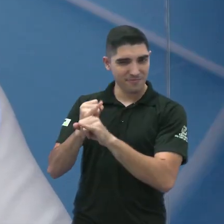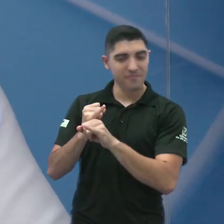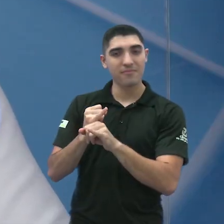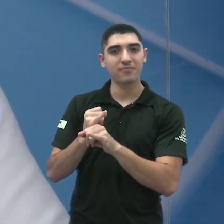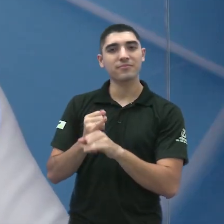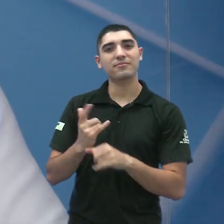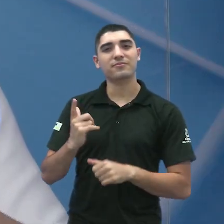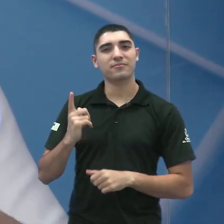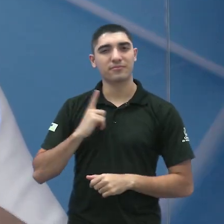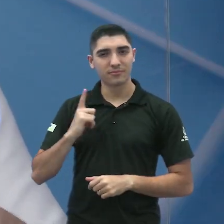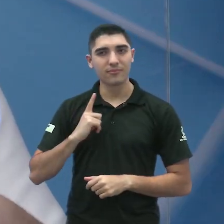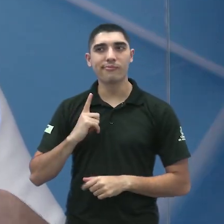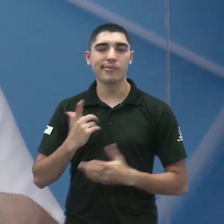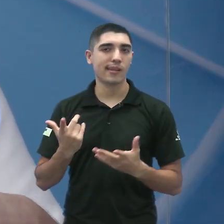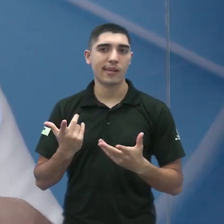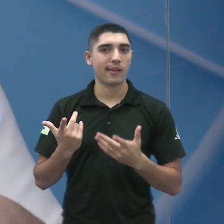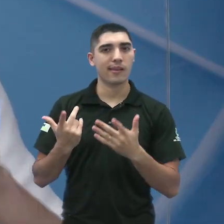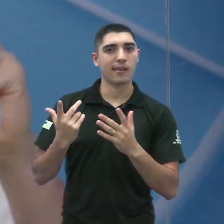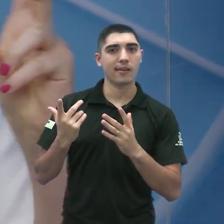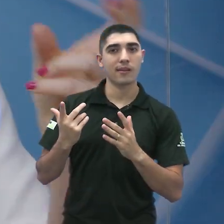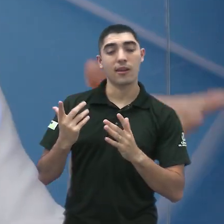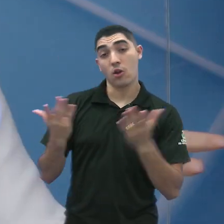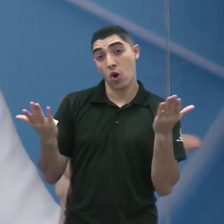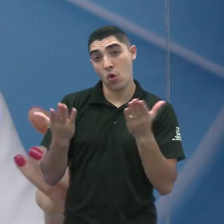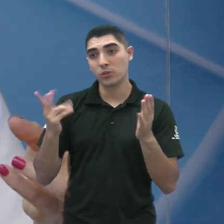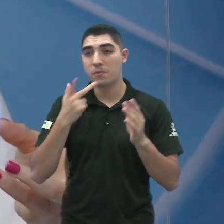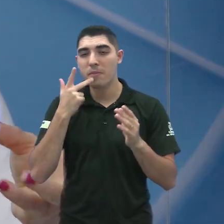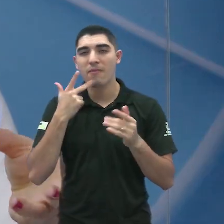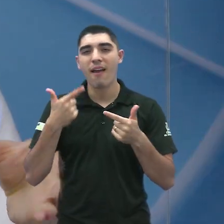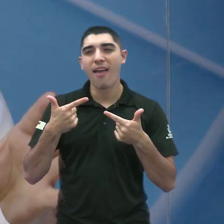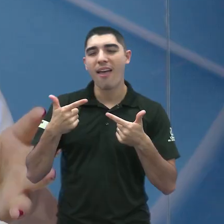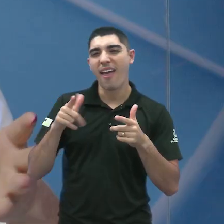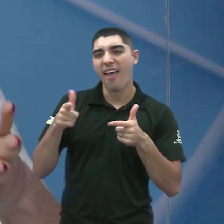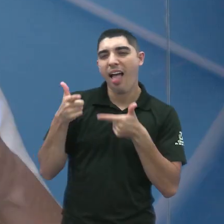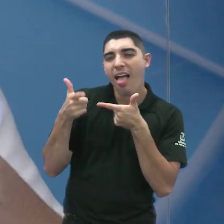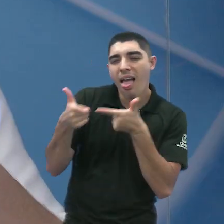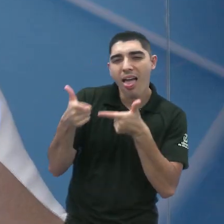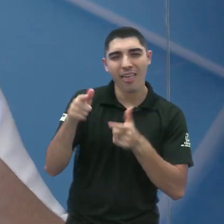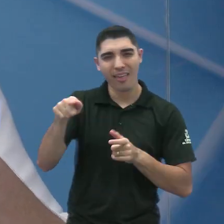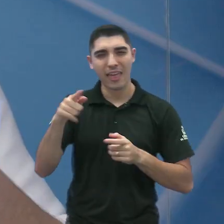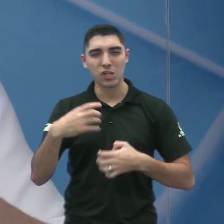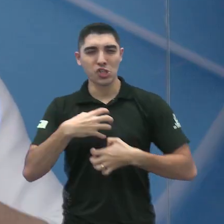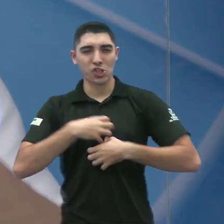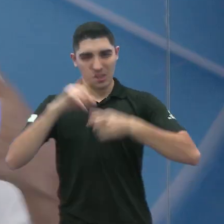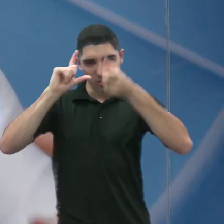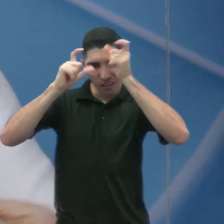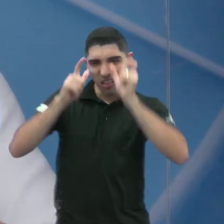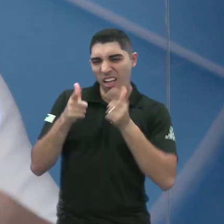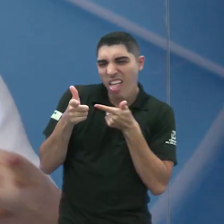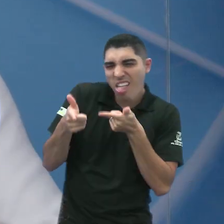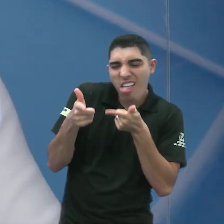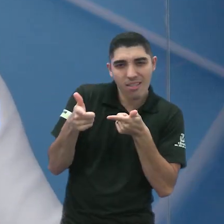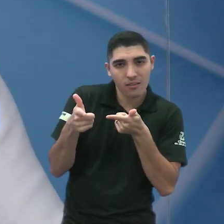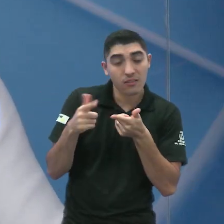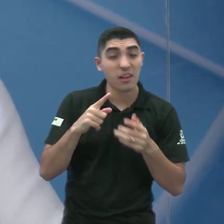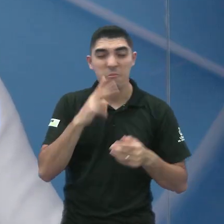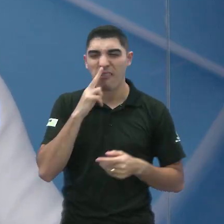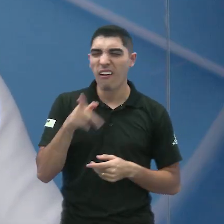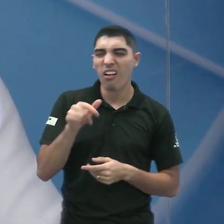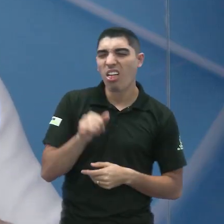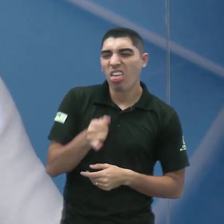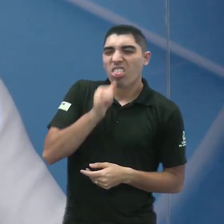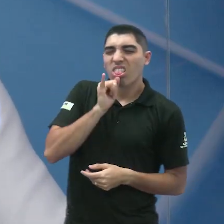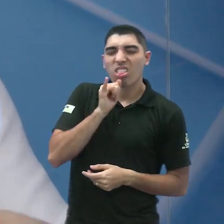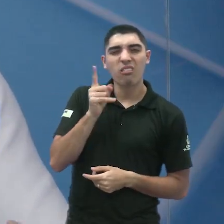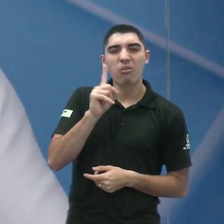tem um fenômeno que é da memificação, né, dos transtornos, que é nada mais que essa, né, banalização, assim, eu